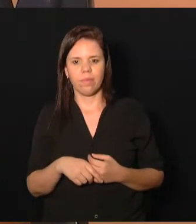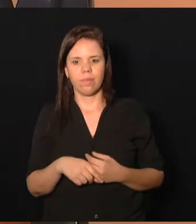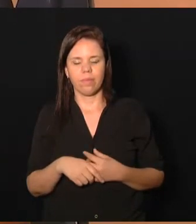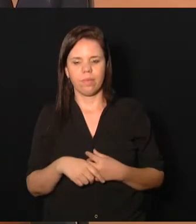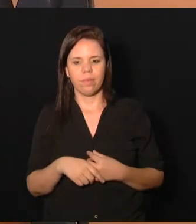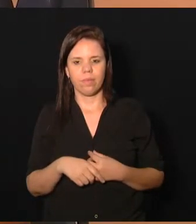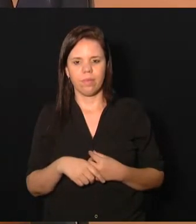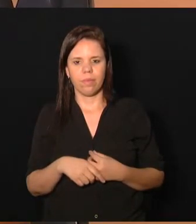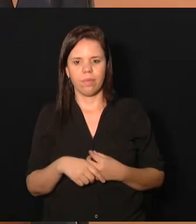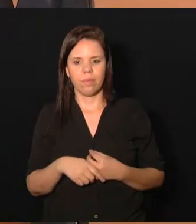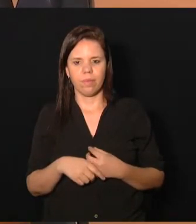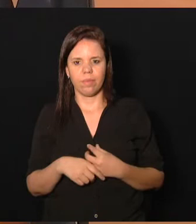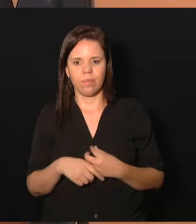Sou idoso